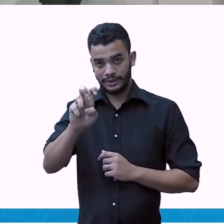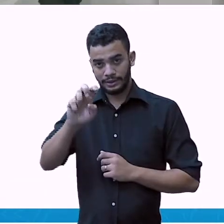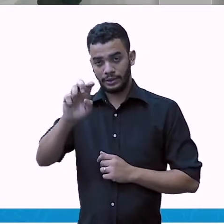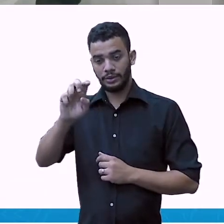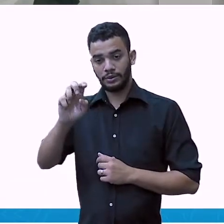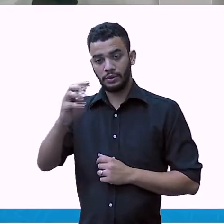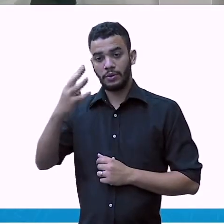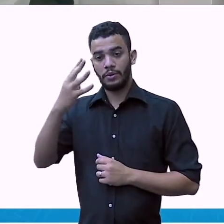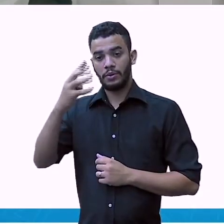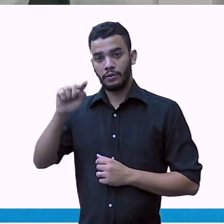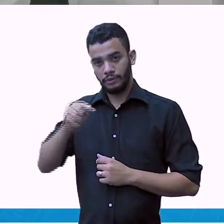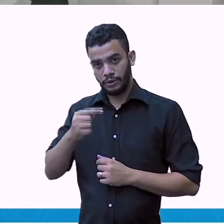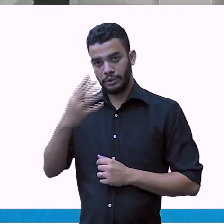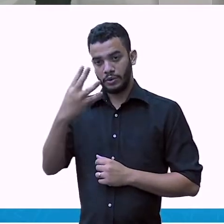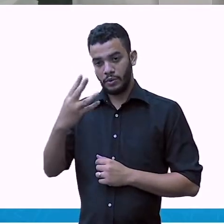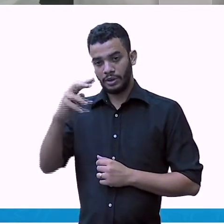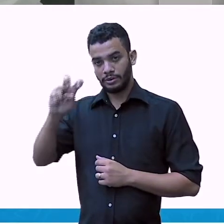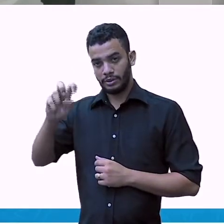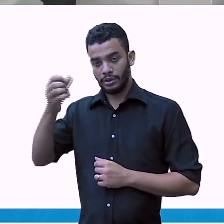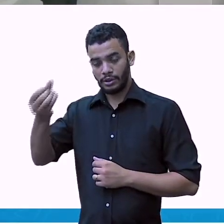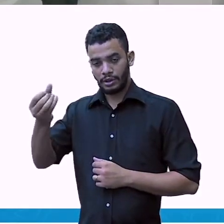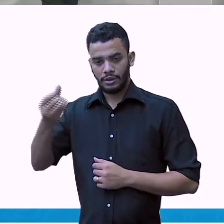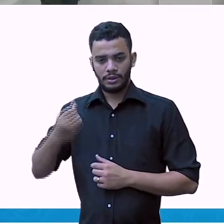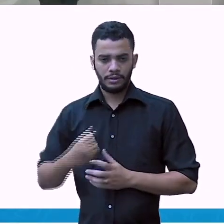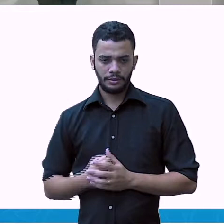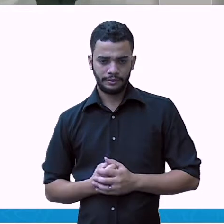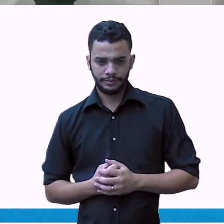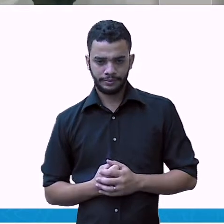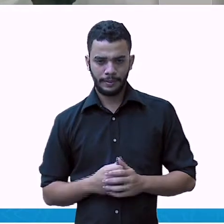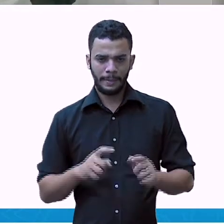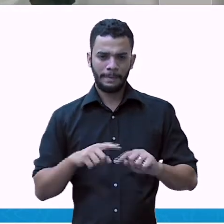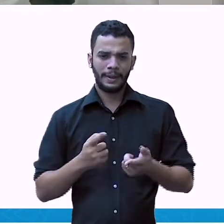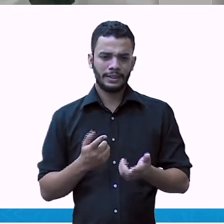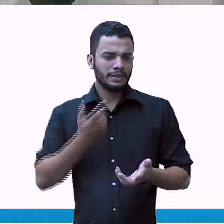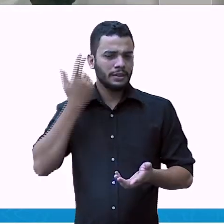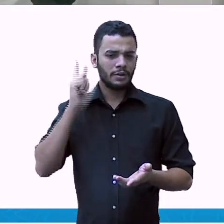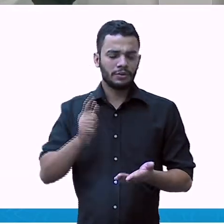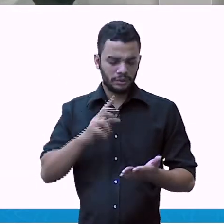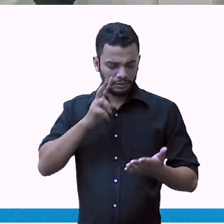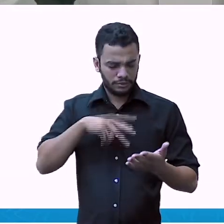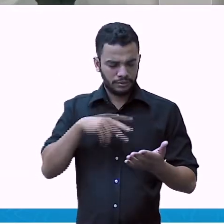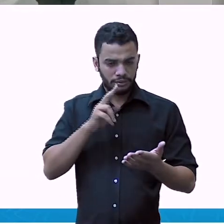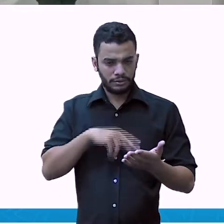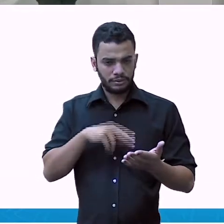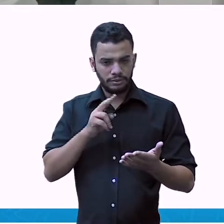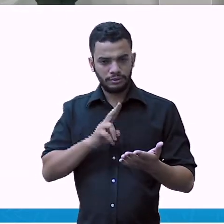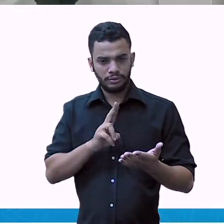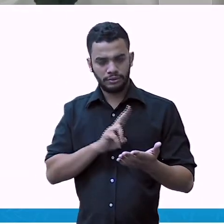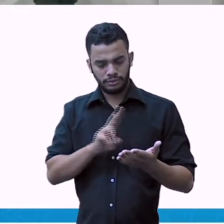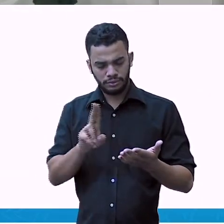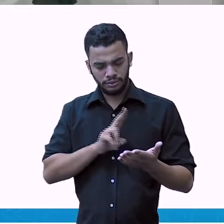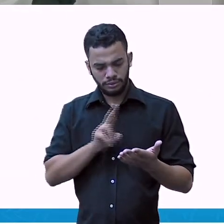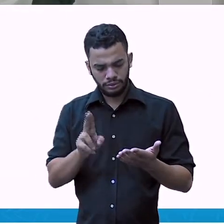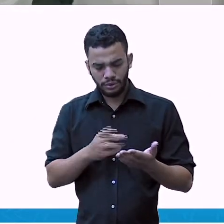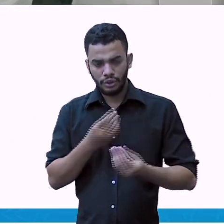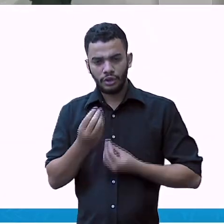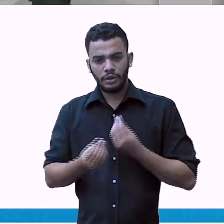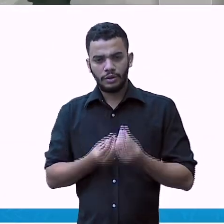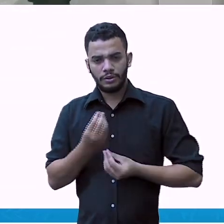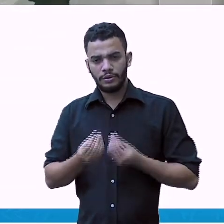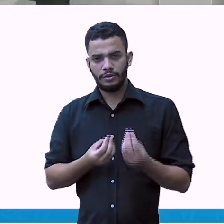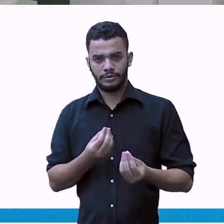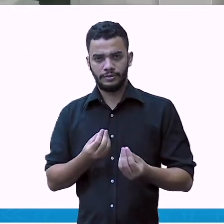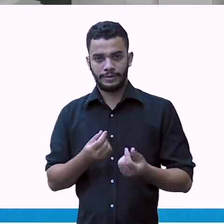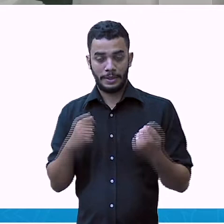5,456, certo? Para eu fazer a leitura deste número, eu preciso saber qual é o lugar que